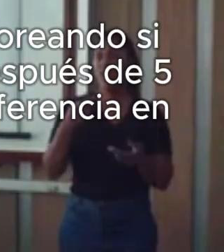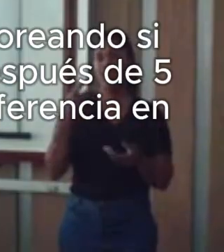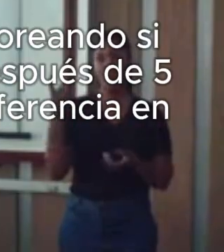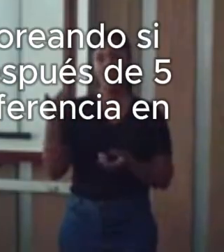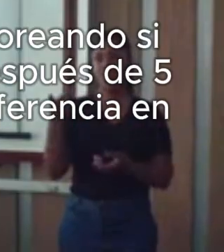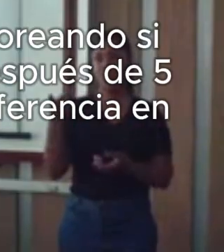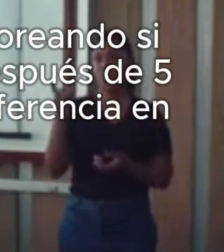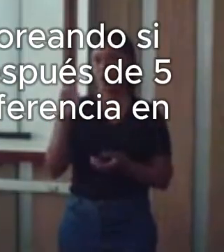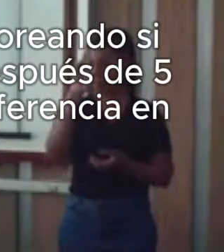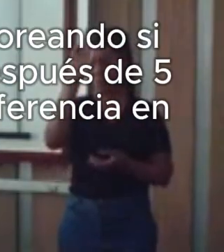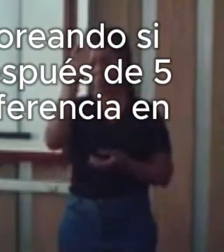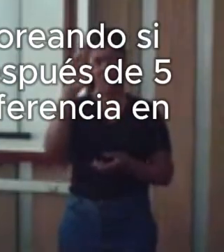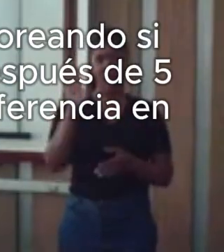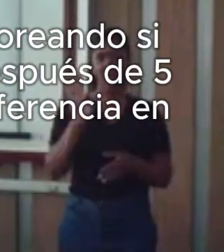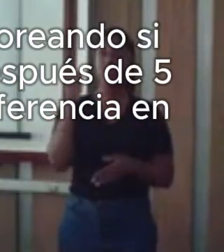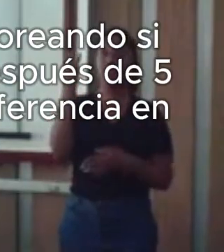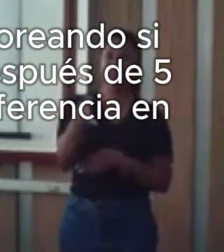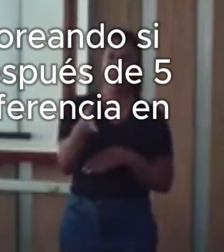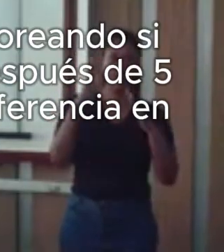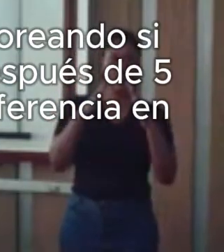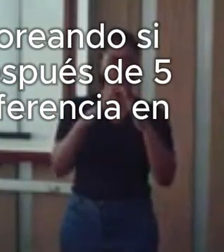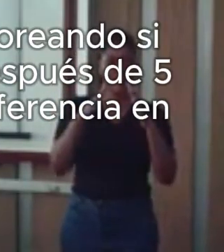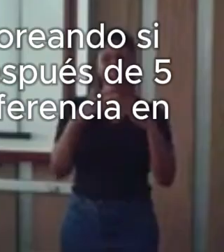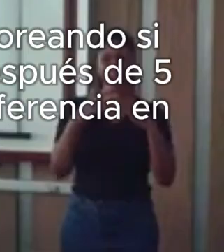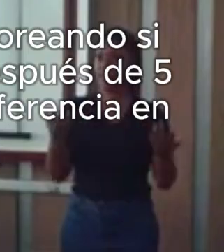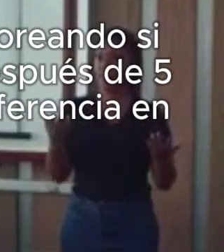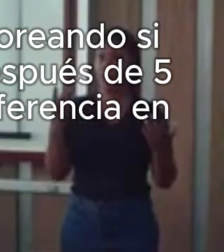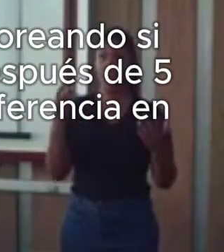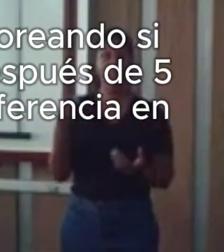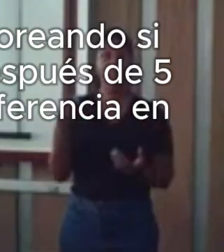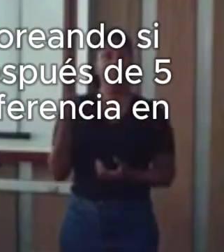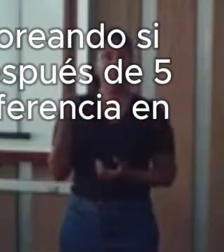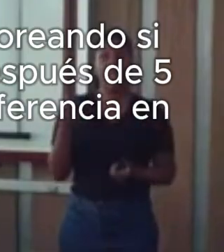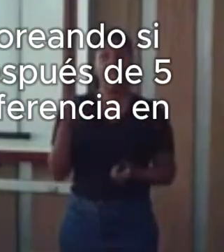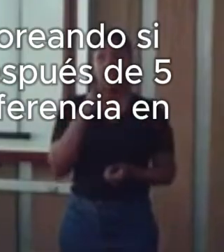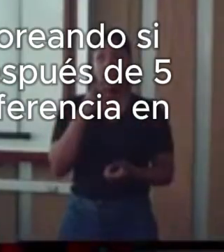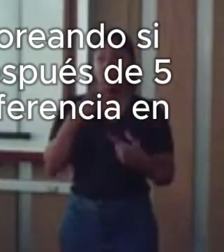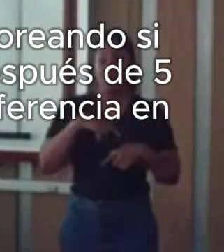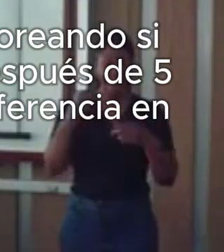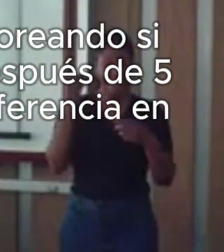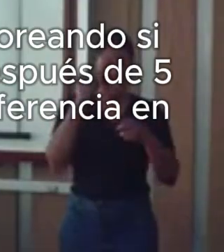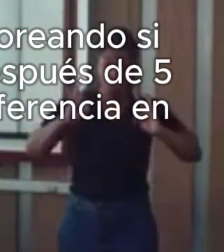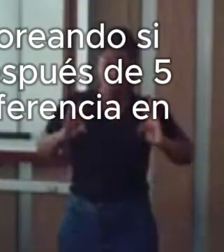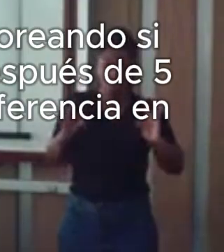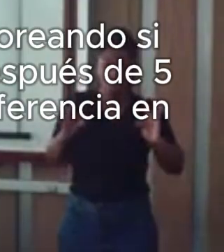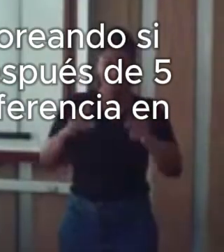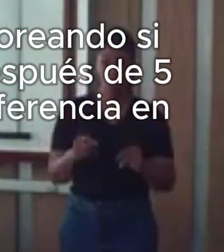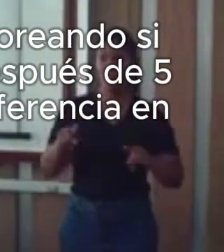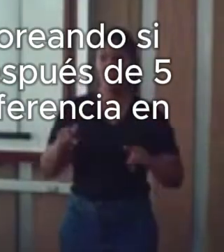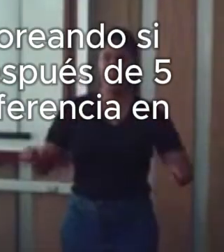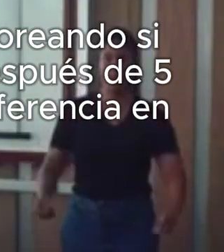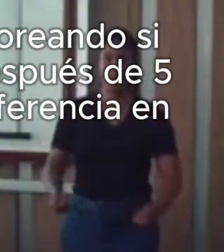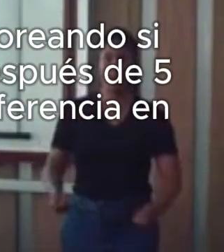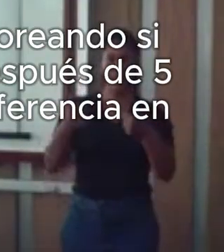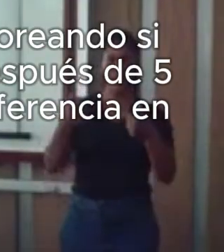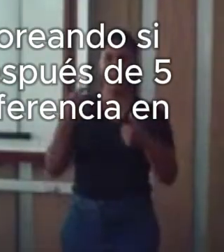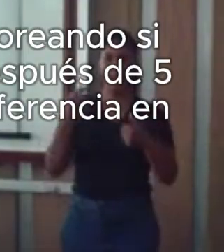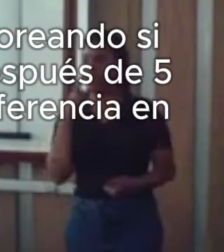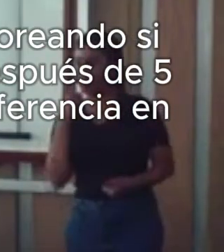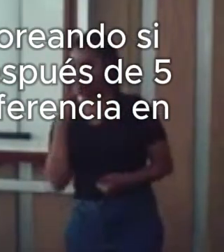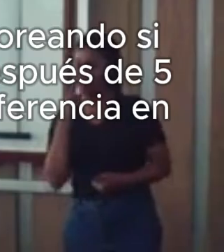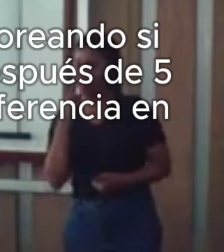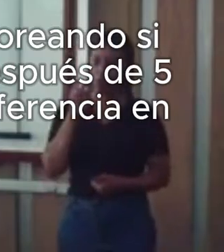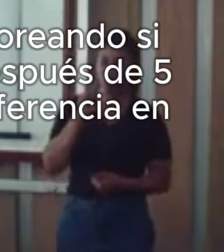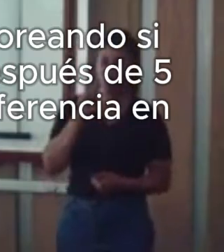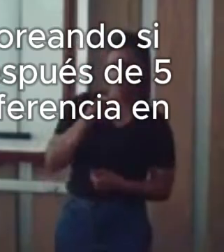É uma coisa assim, vamos fazer por esse animal tudo o que a gente pode fazer para ele melhorar. Aí a gente fica monitorando se ele vai